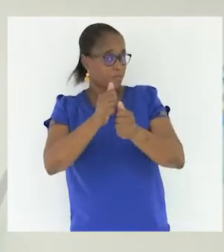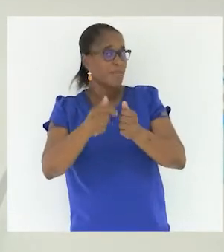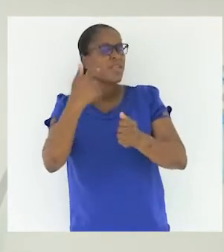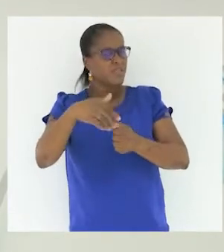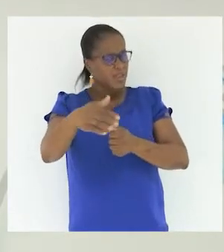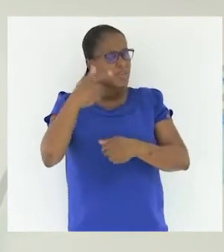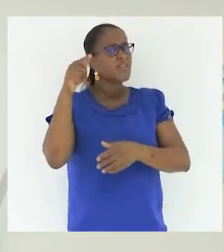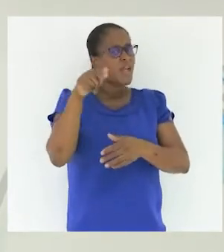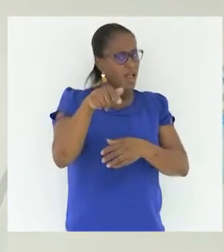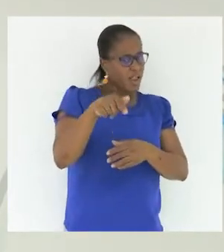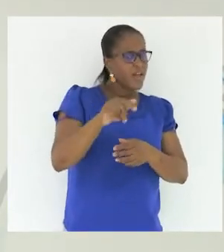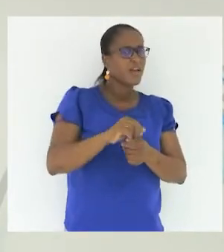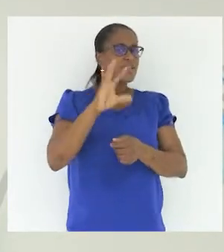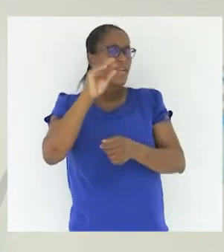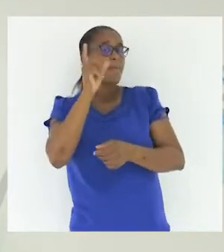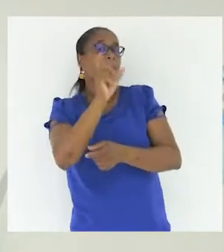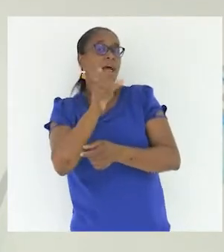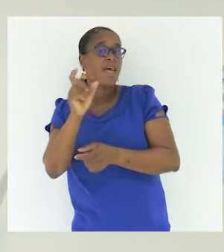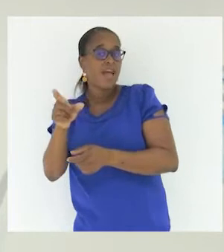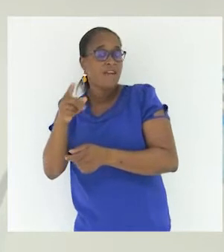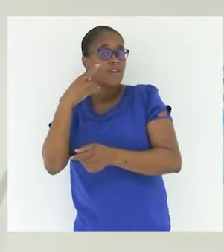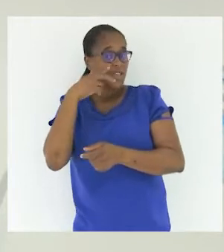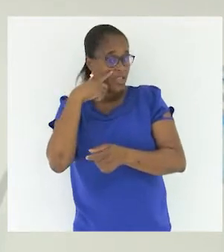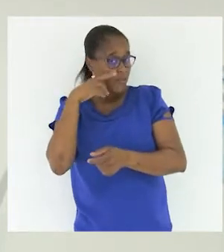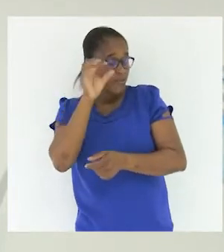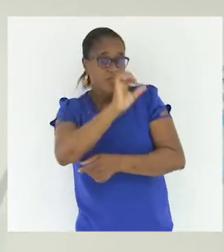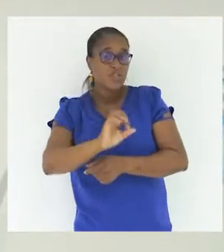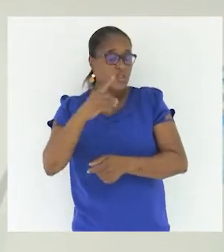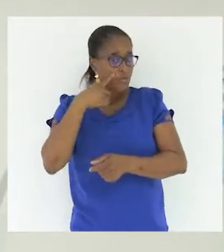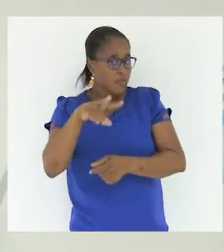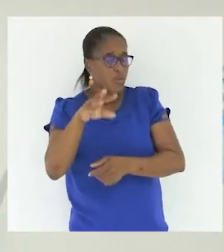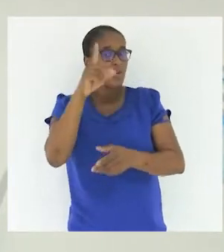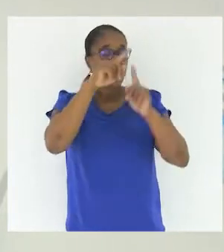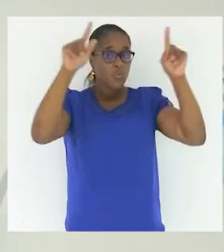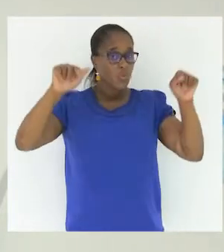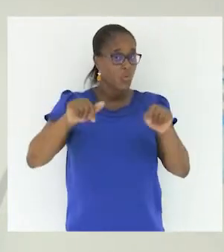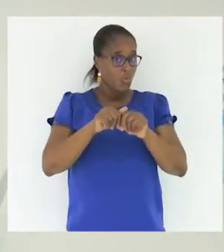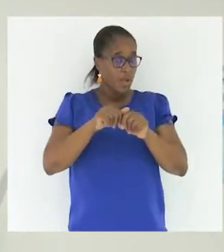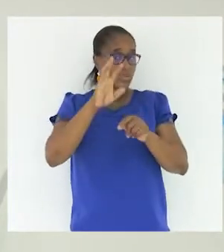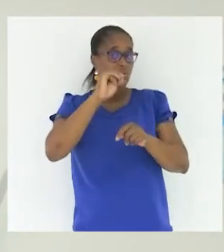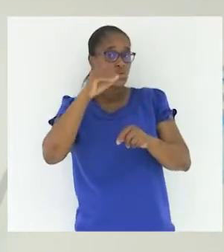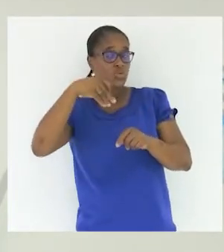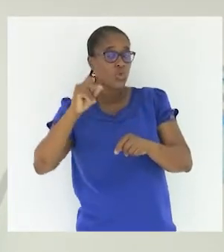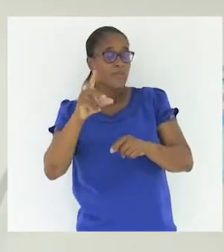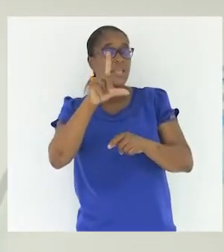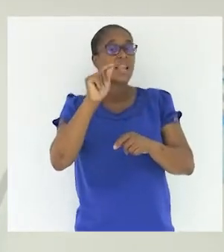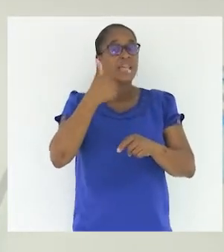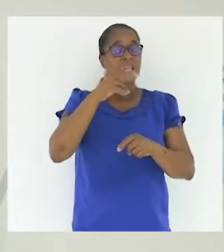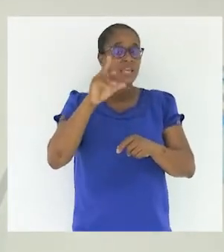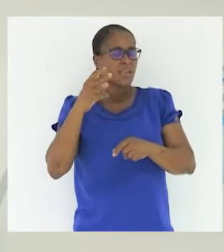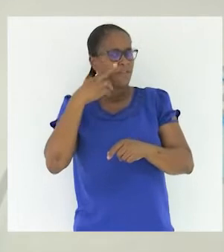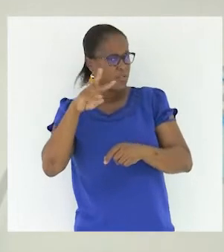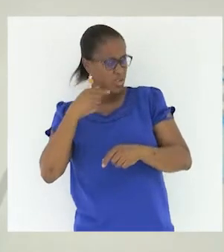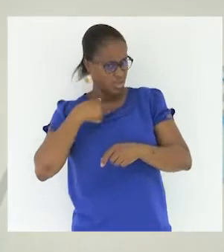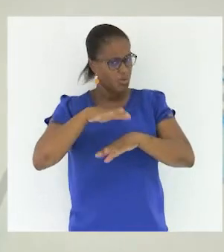deveriam constar as 10 palavras que encontraram no quadro de sopa de letras. Vejam que eu